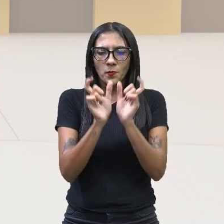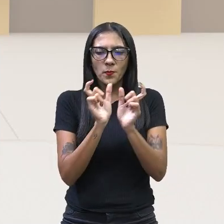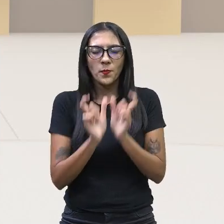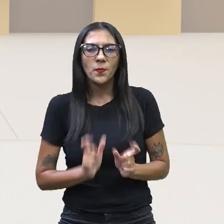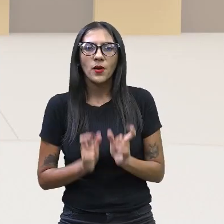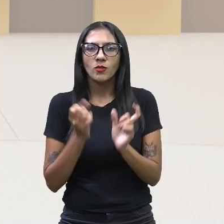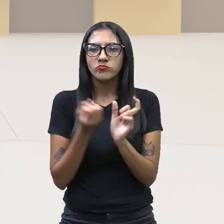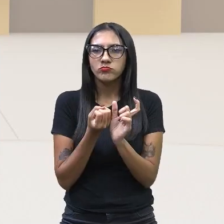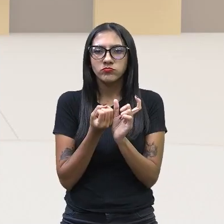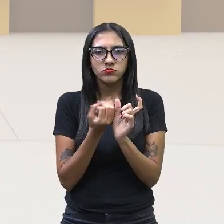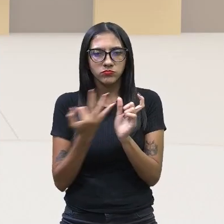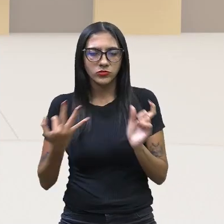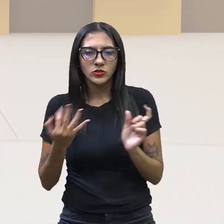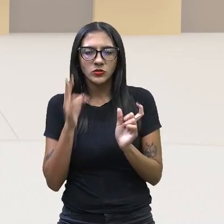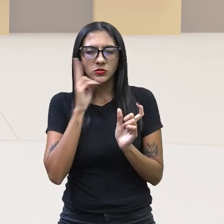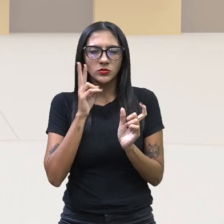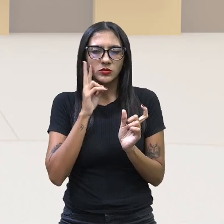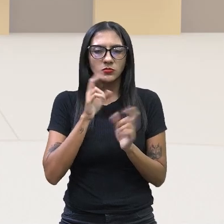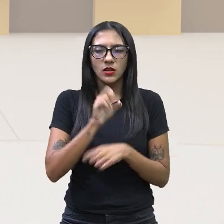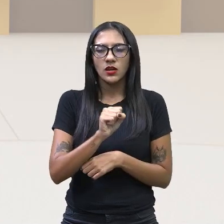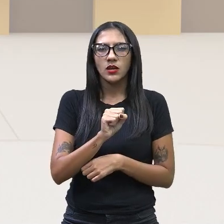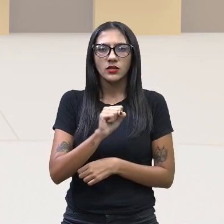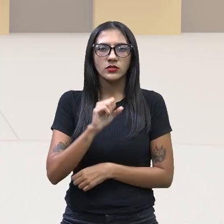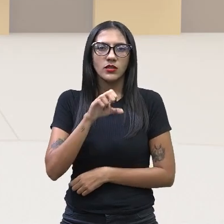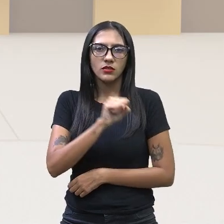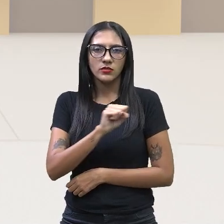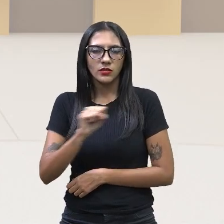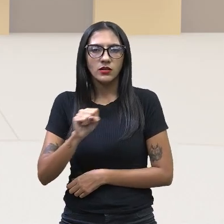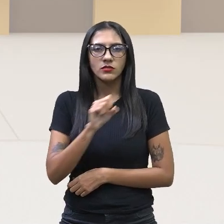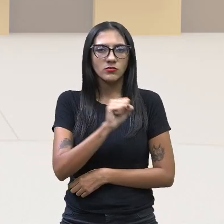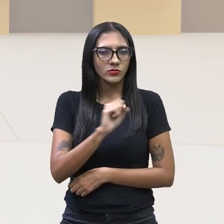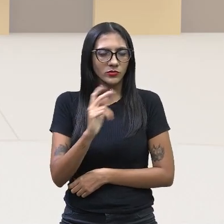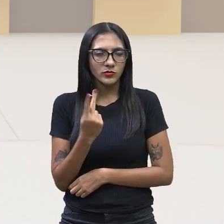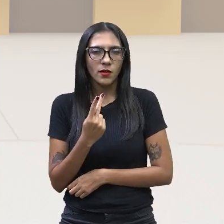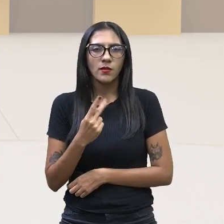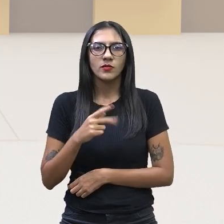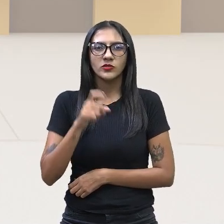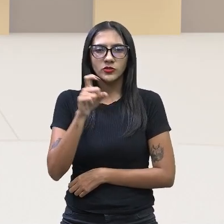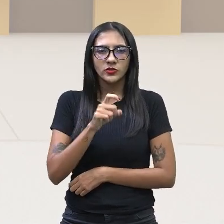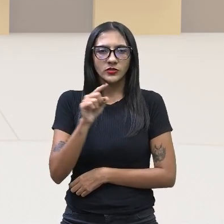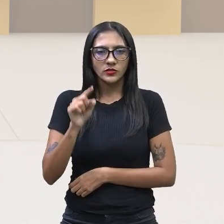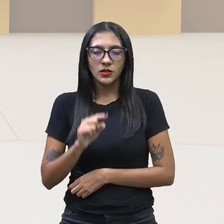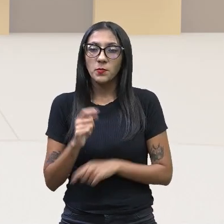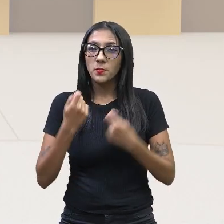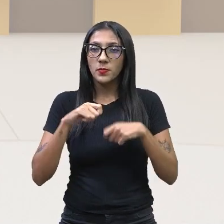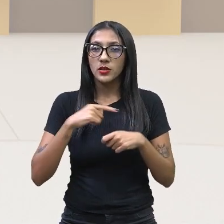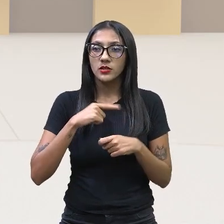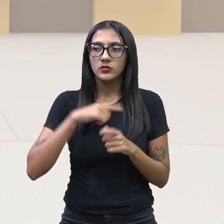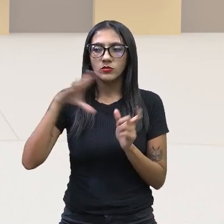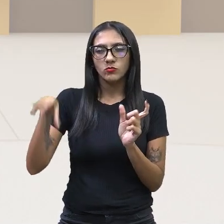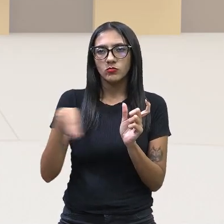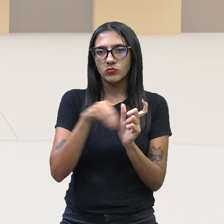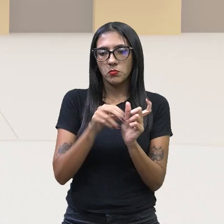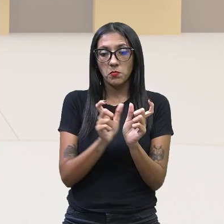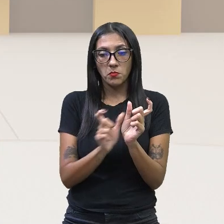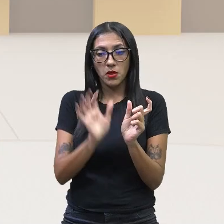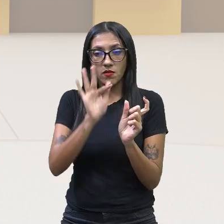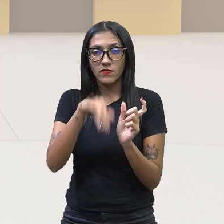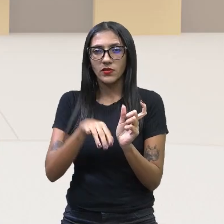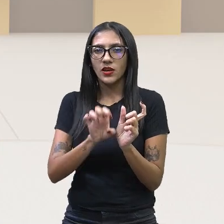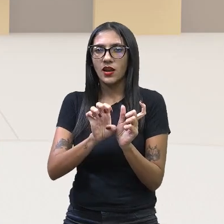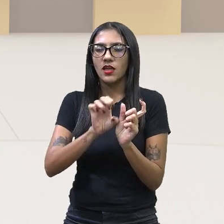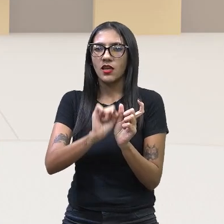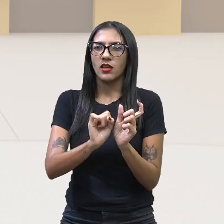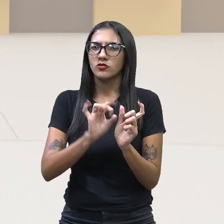CH, SH, SS, Z, eles são necessários a presença ali do ES no final. ES,